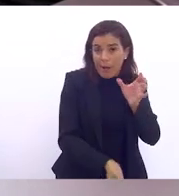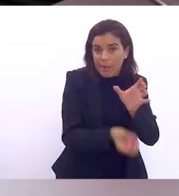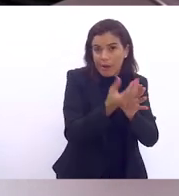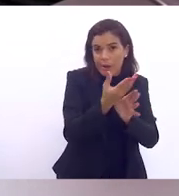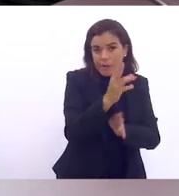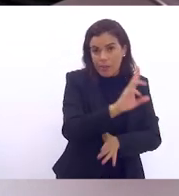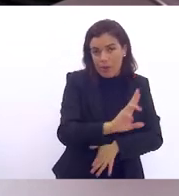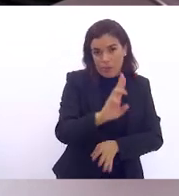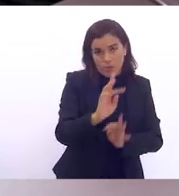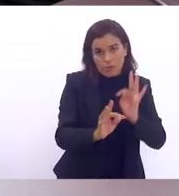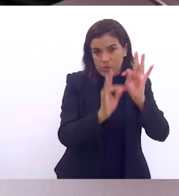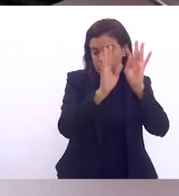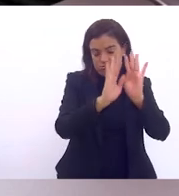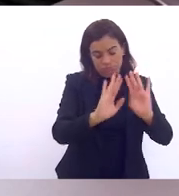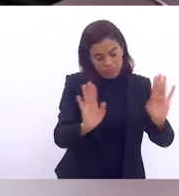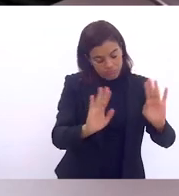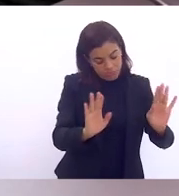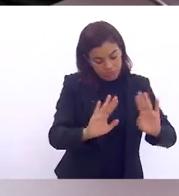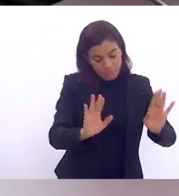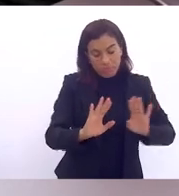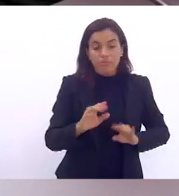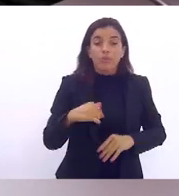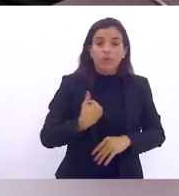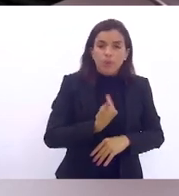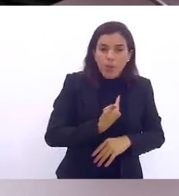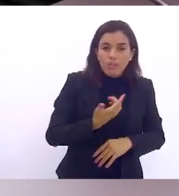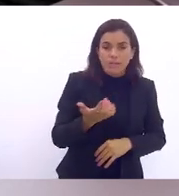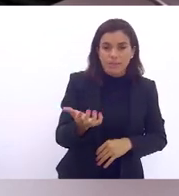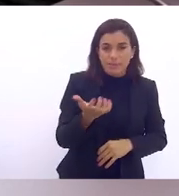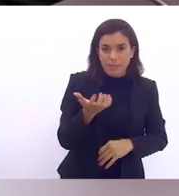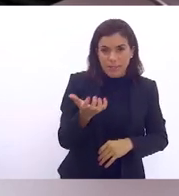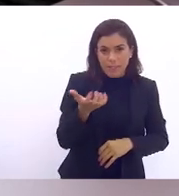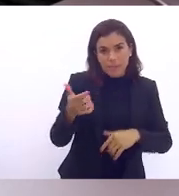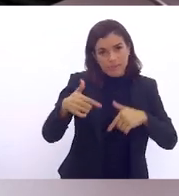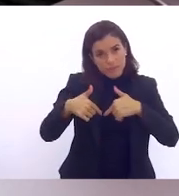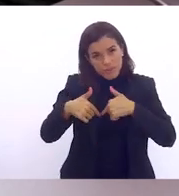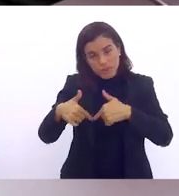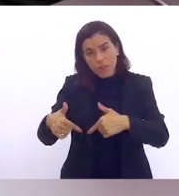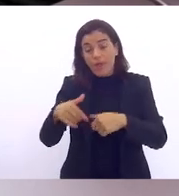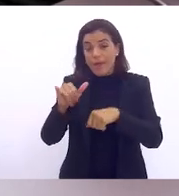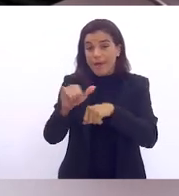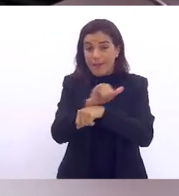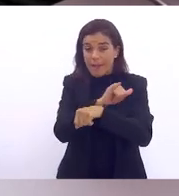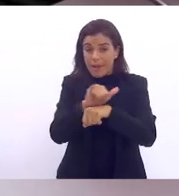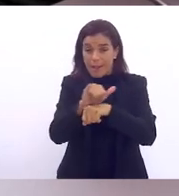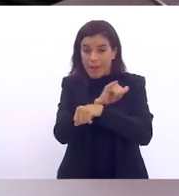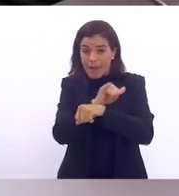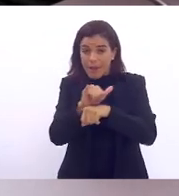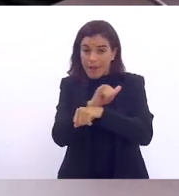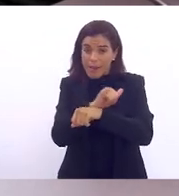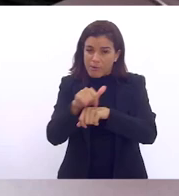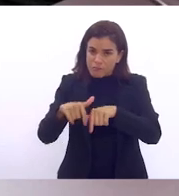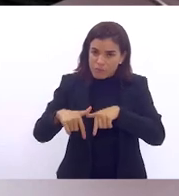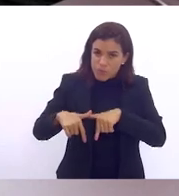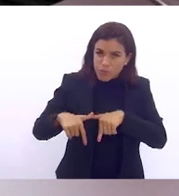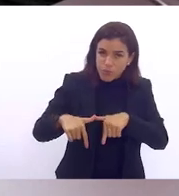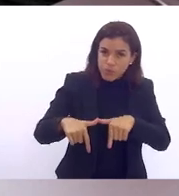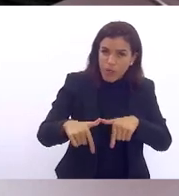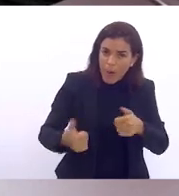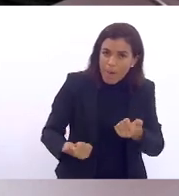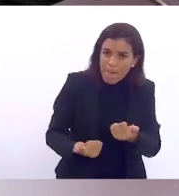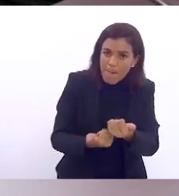uso da tecnologia pelo contrário o que nós queremos fazer é é de alguma forma atuar de maneira